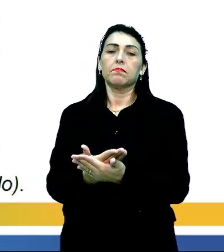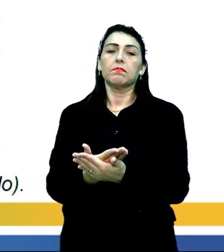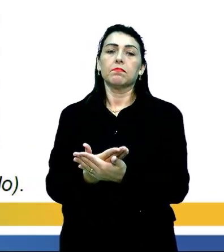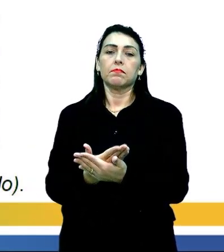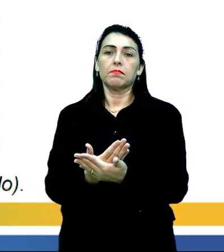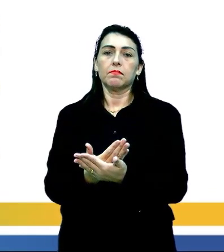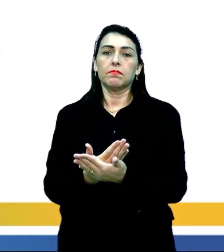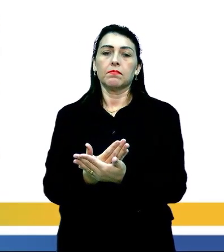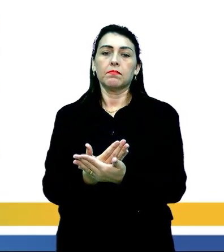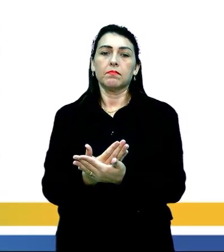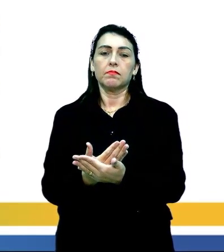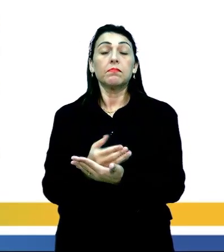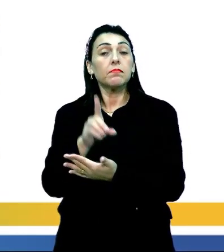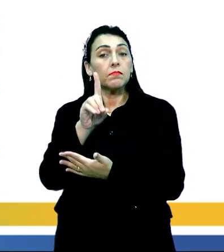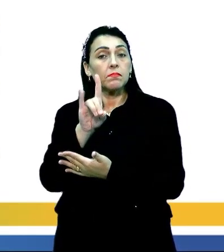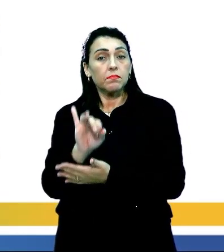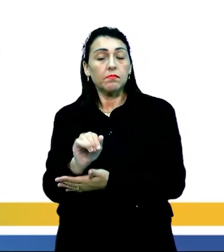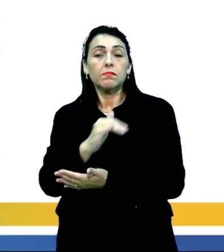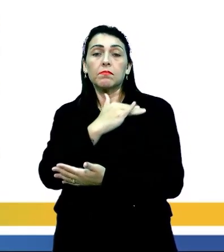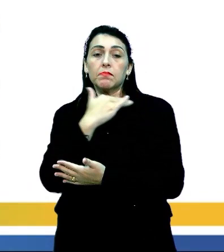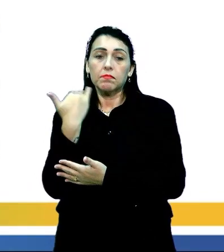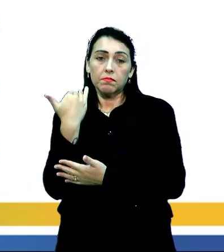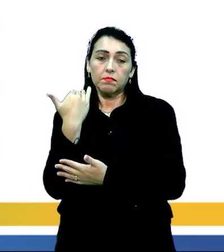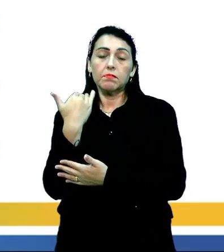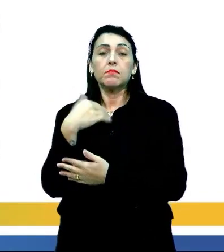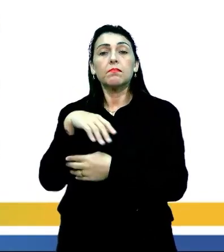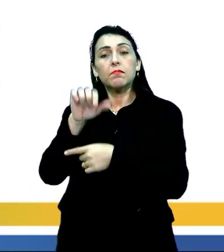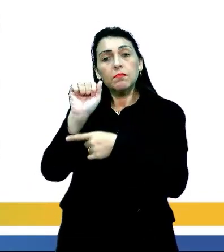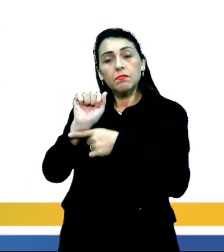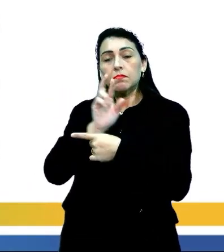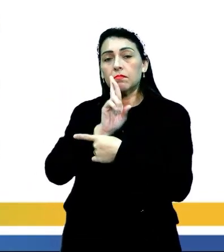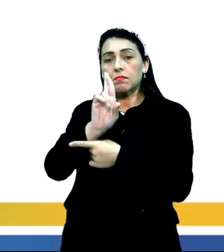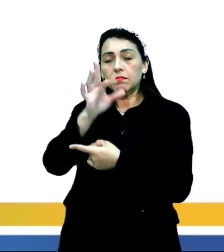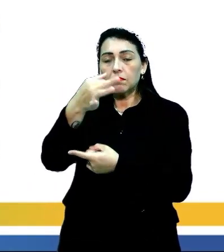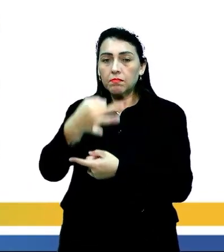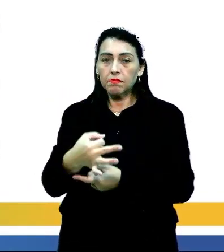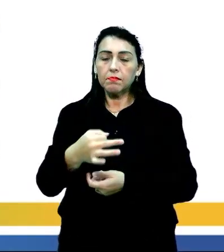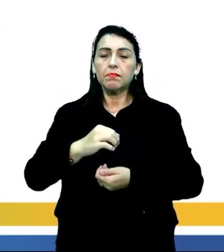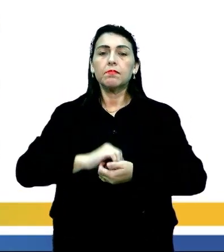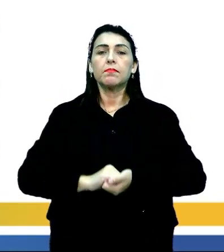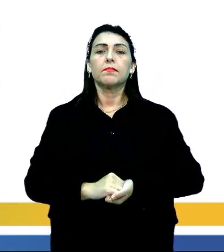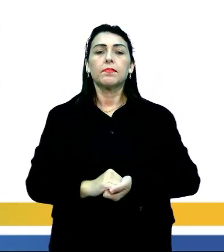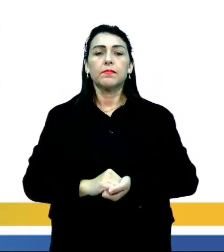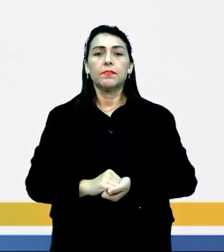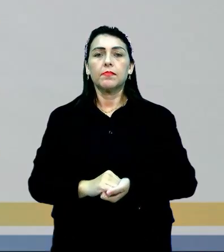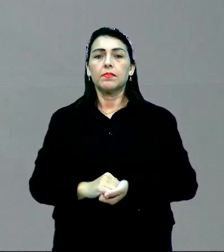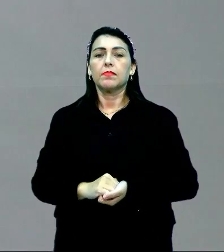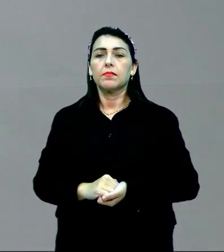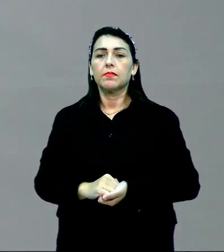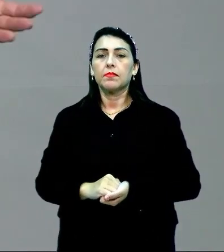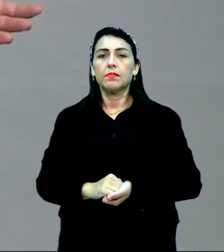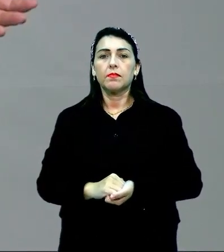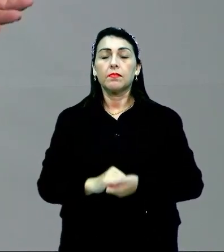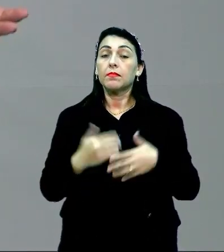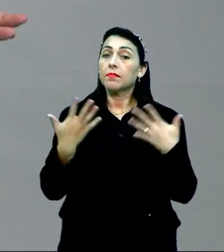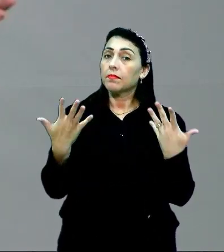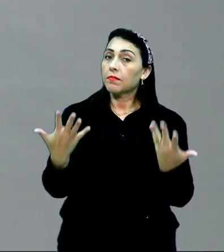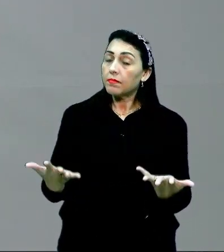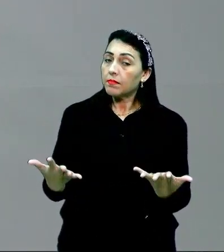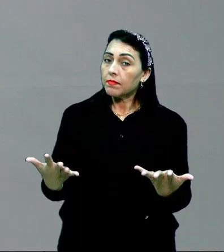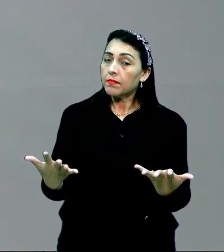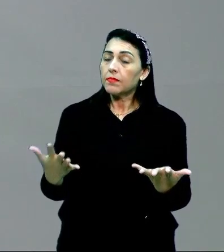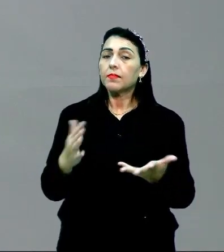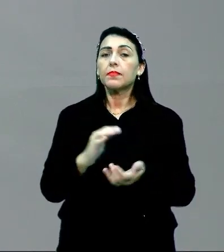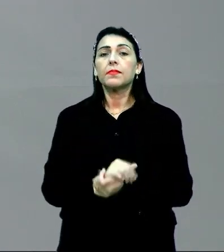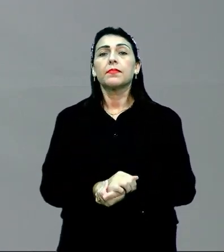justamente dia das mulher tu faz parte disso então é a nossa alternativa correta Então